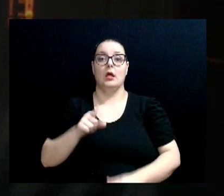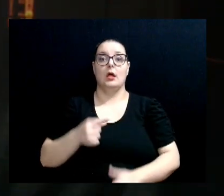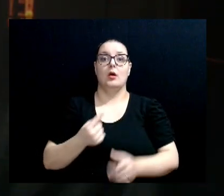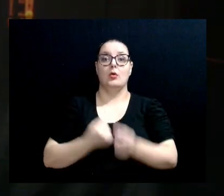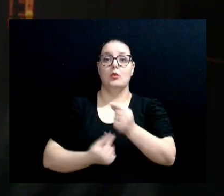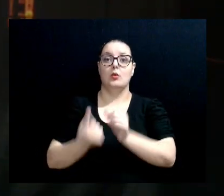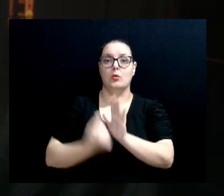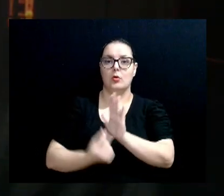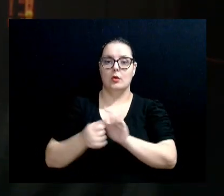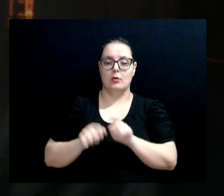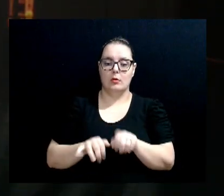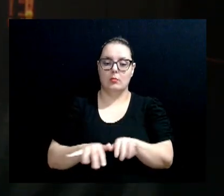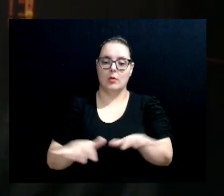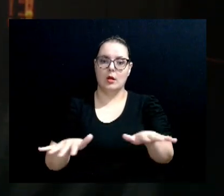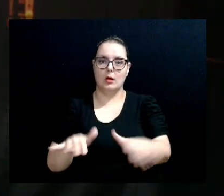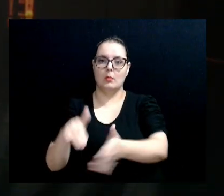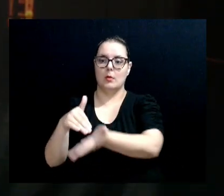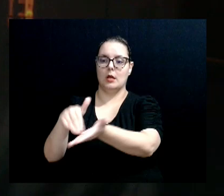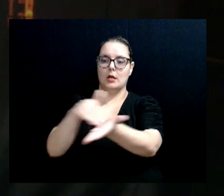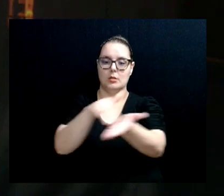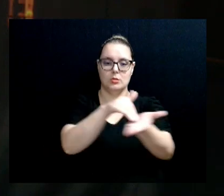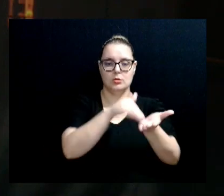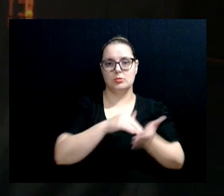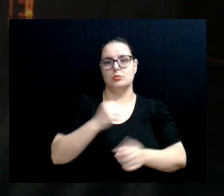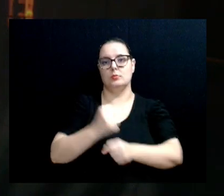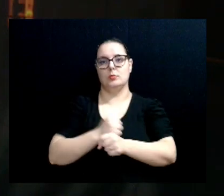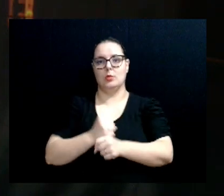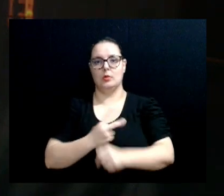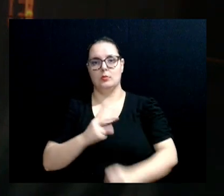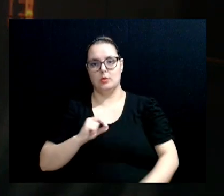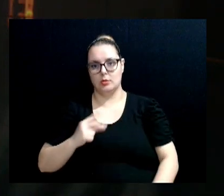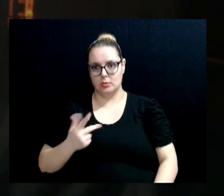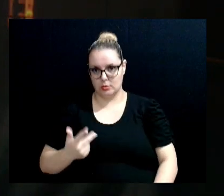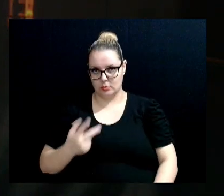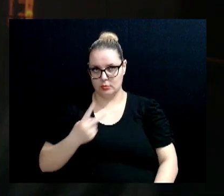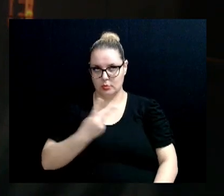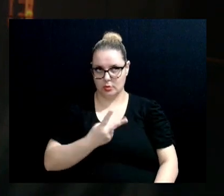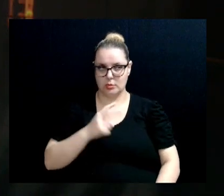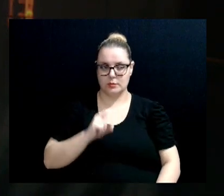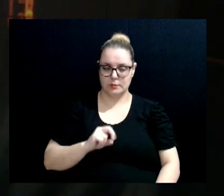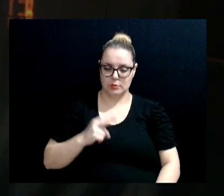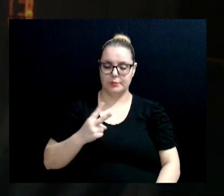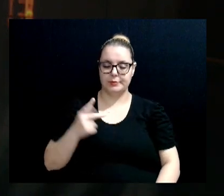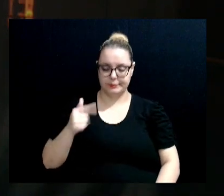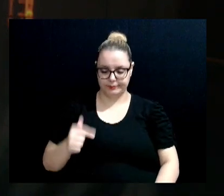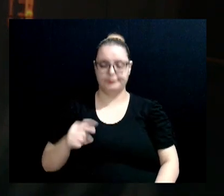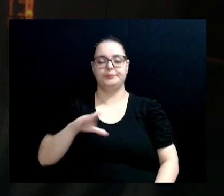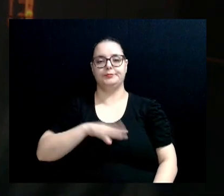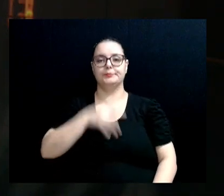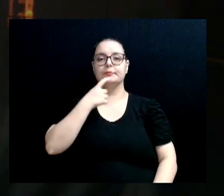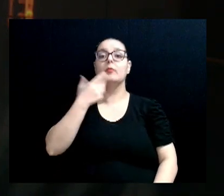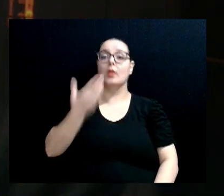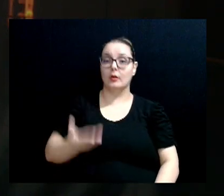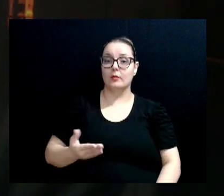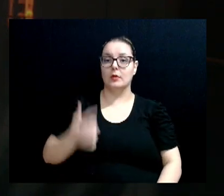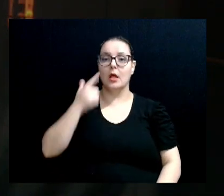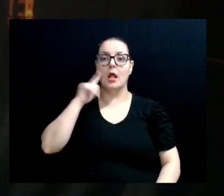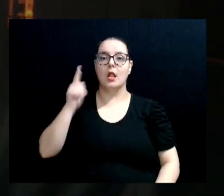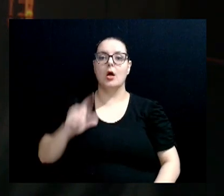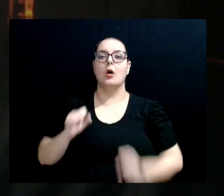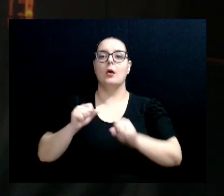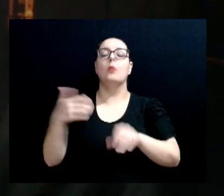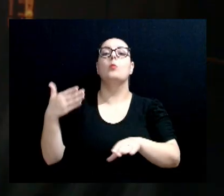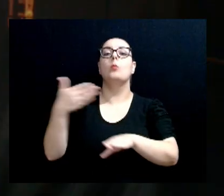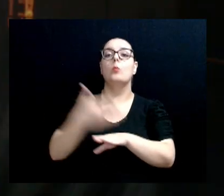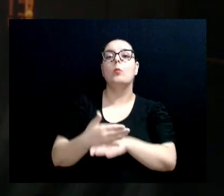distribuído aí para o ano de 2027 na cidade de Campinas. E você, claro, pode participar, opinar